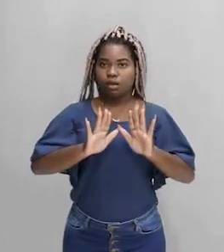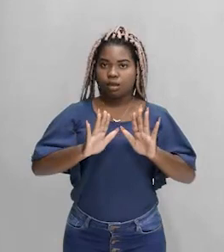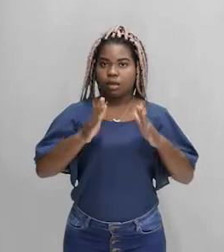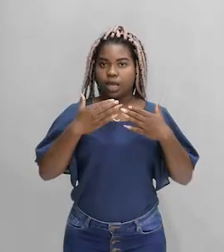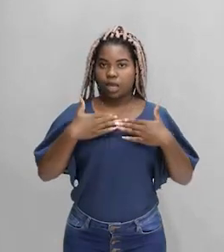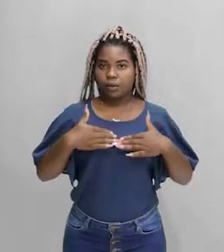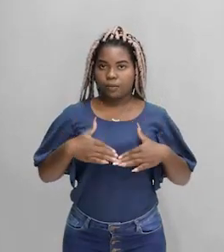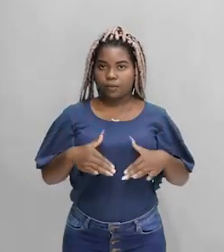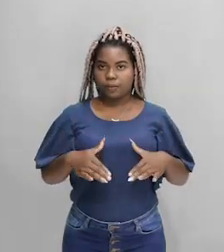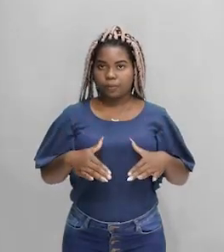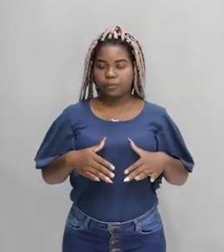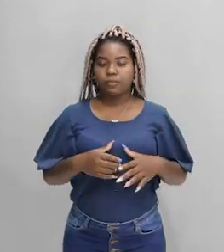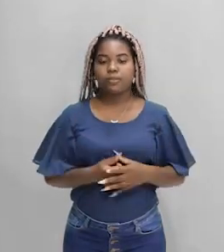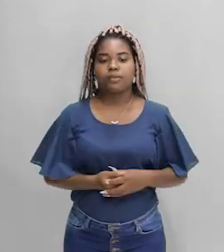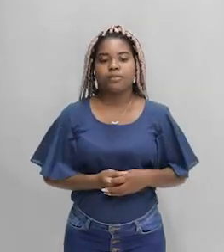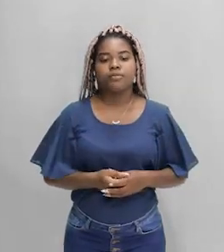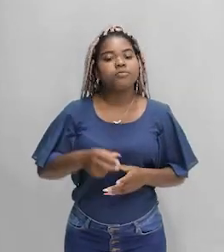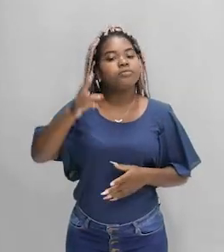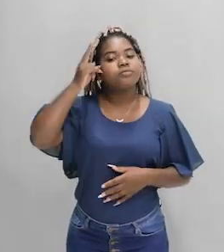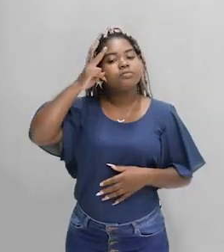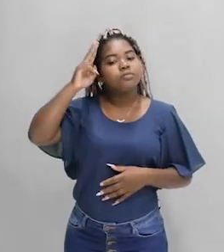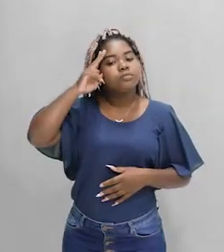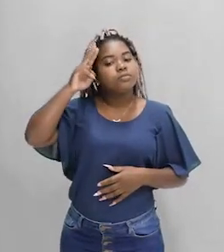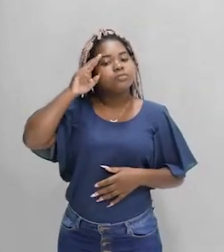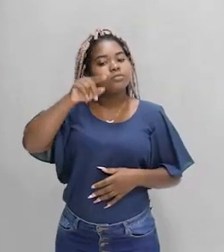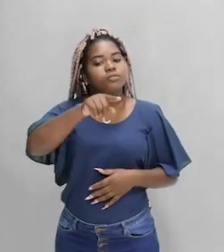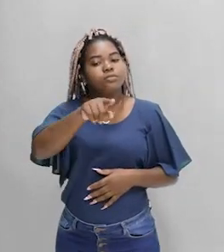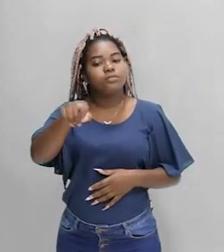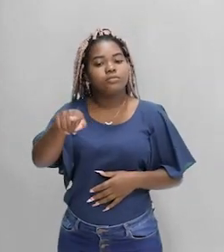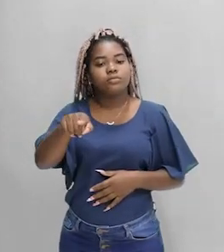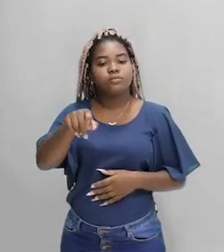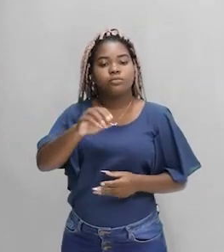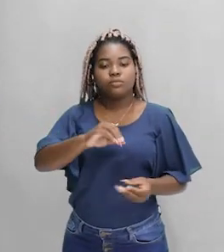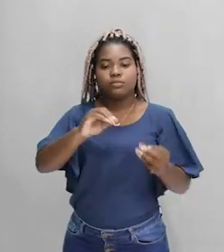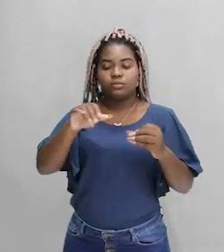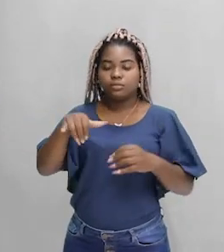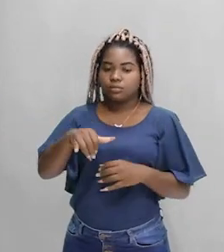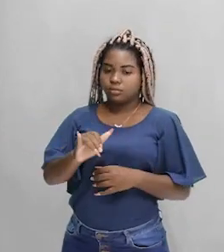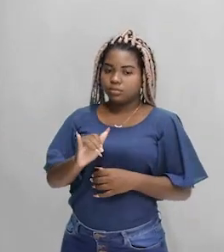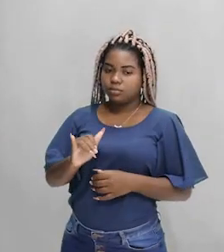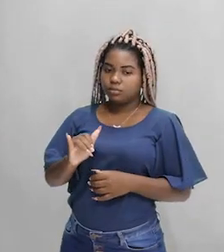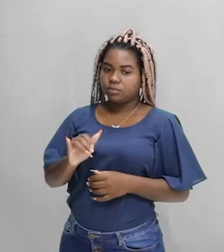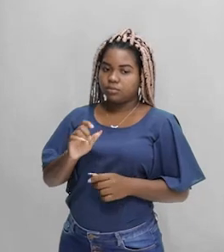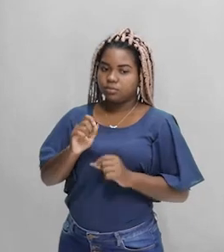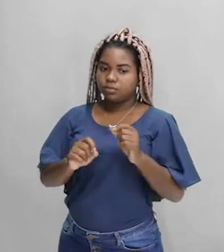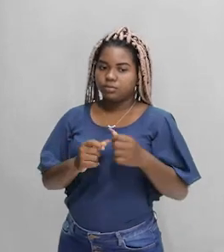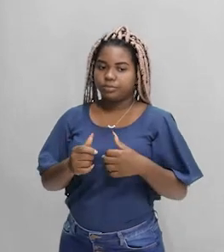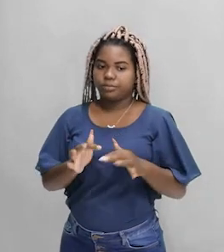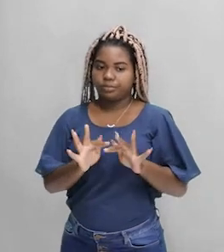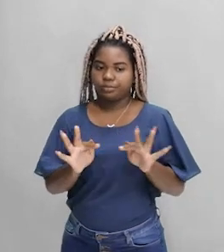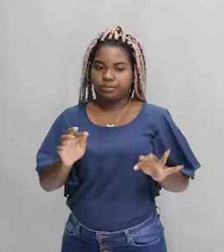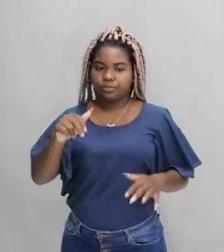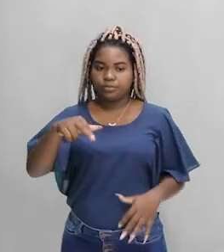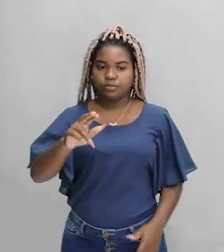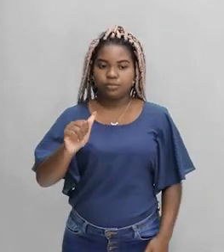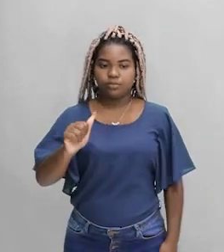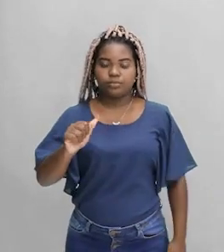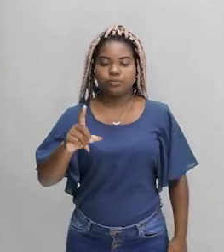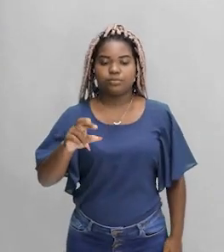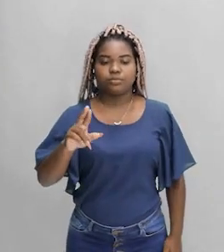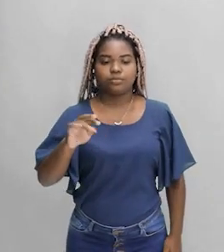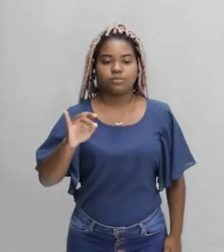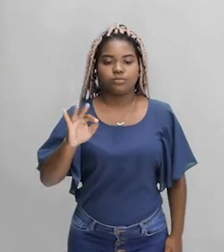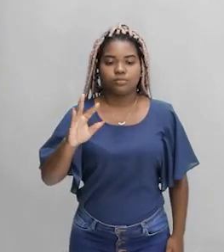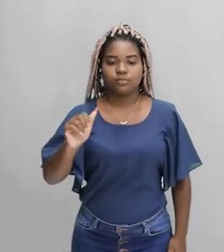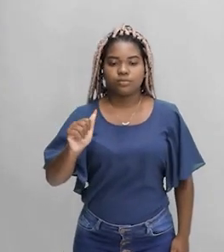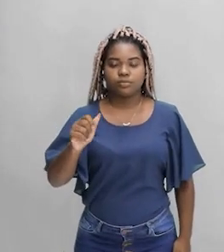eu disse para você que esse y é escrita de função quadrática? Função quadrática, aí você já vai automaticamente lá na sua